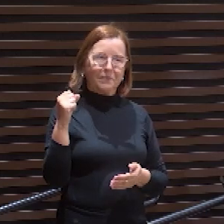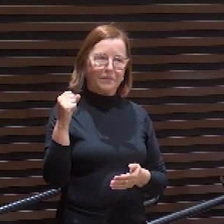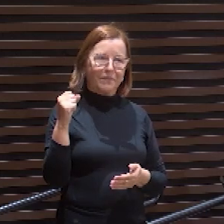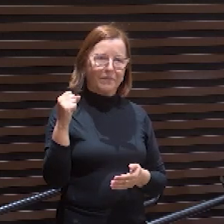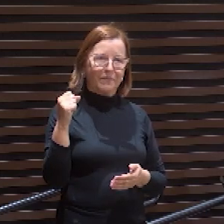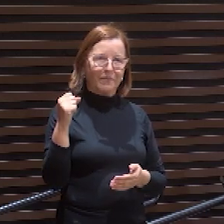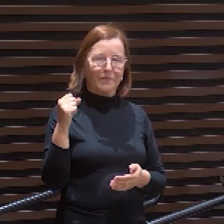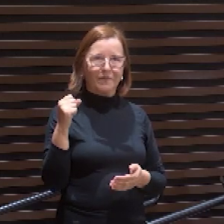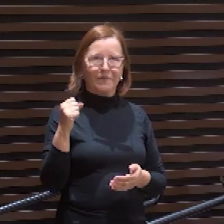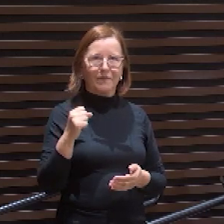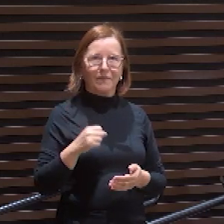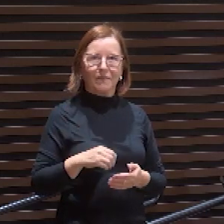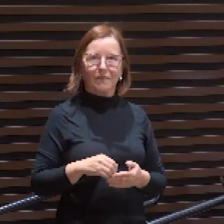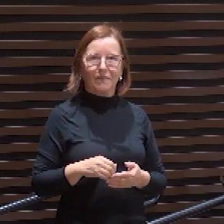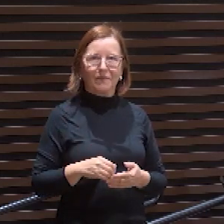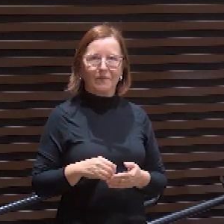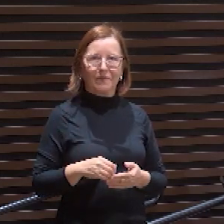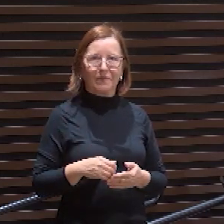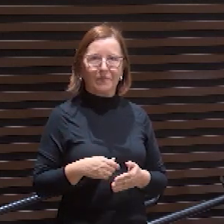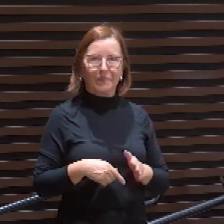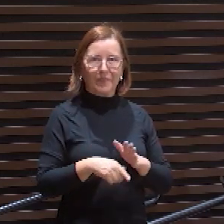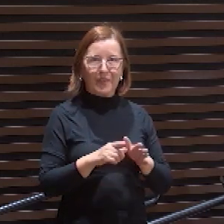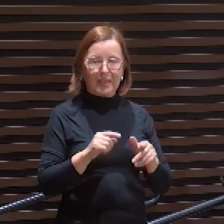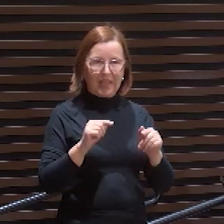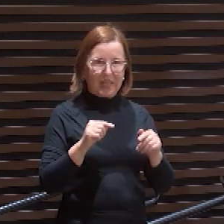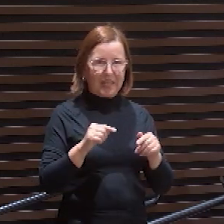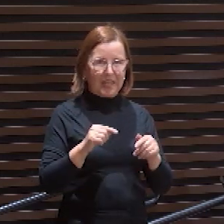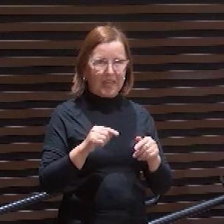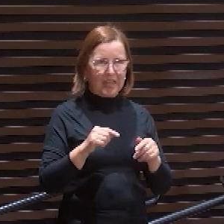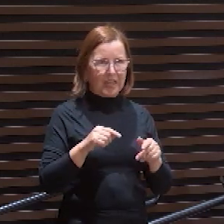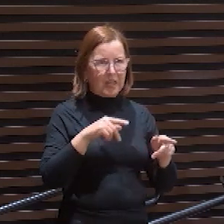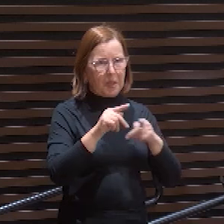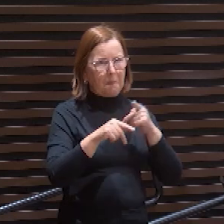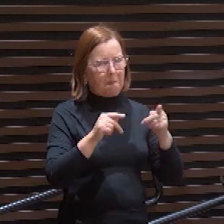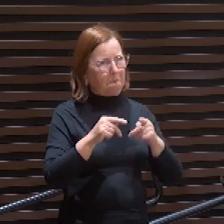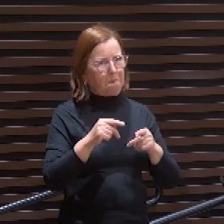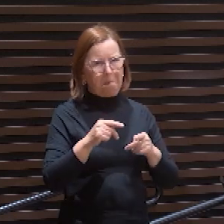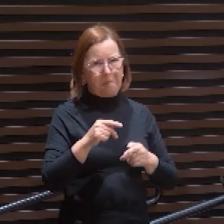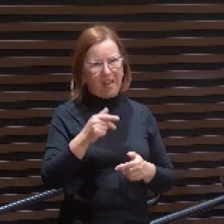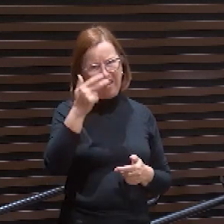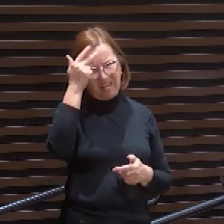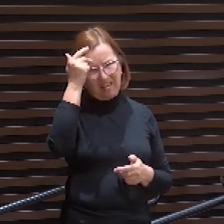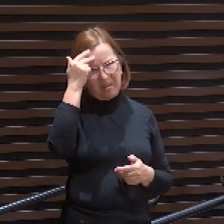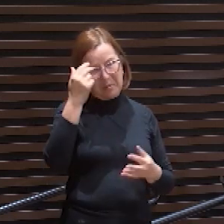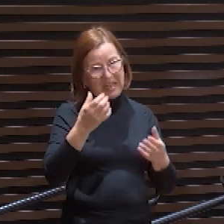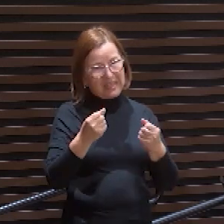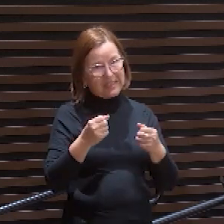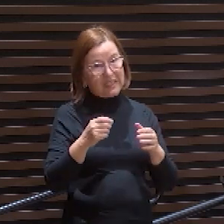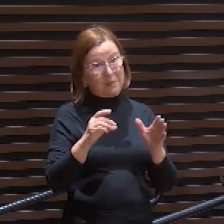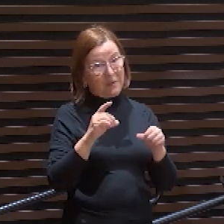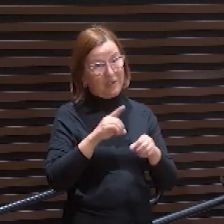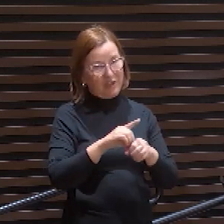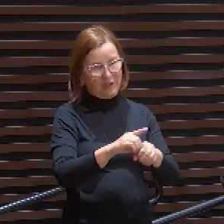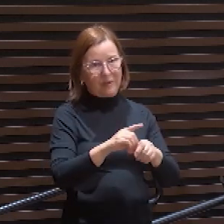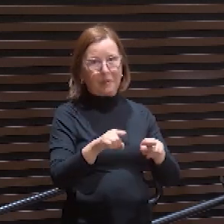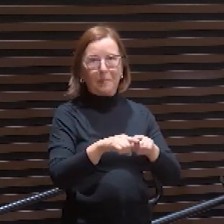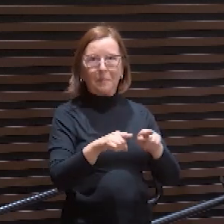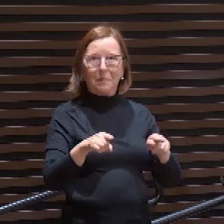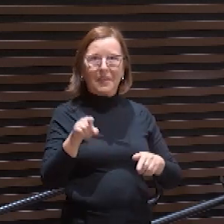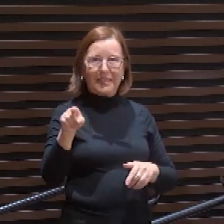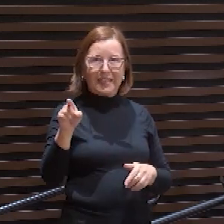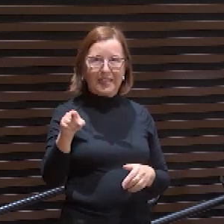Versículo 8 diz, aliás, aqui são homens mortais que recebem dízimos, porém ali aquele de